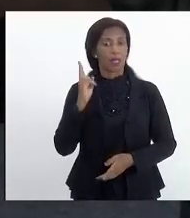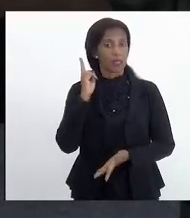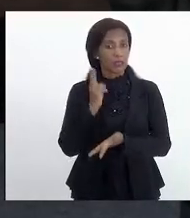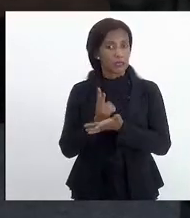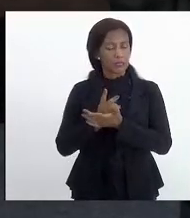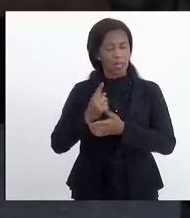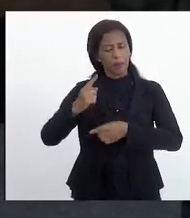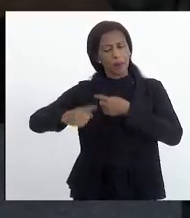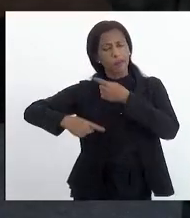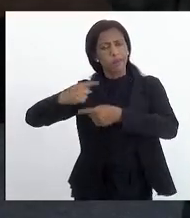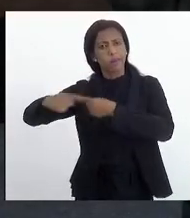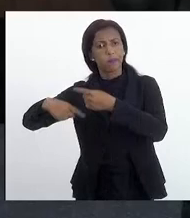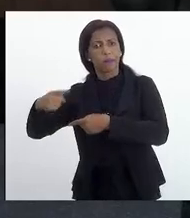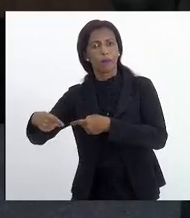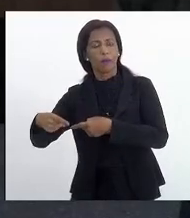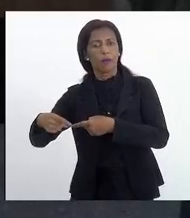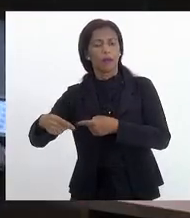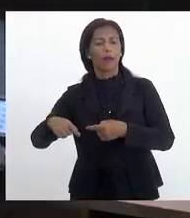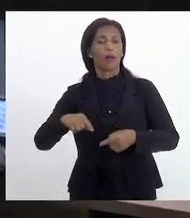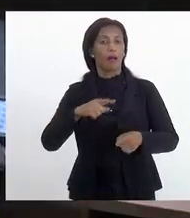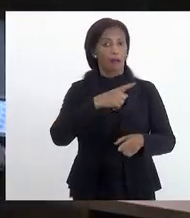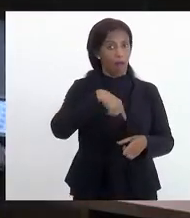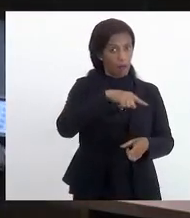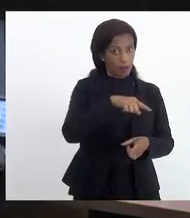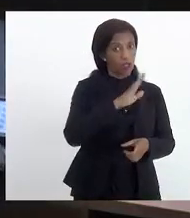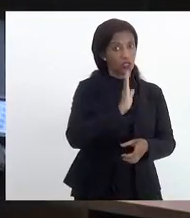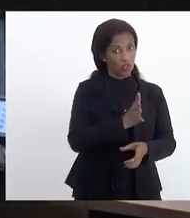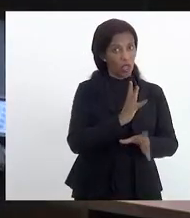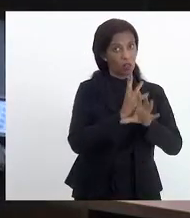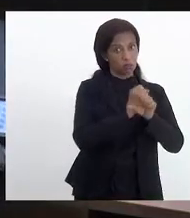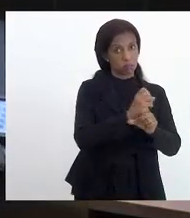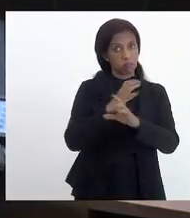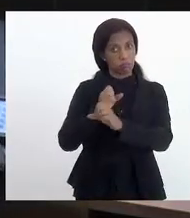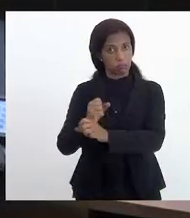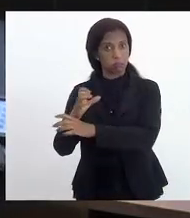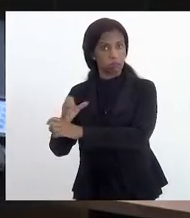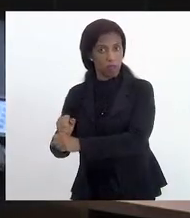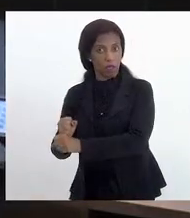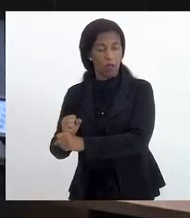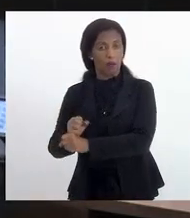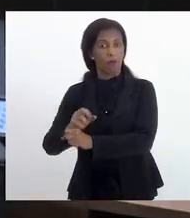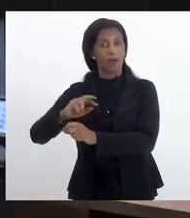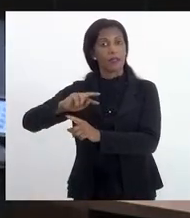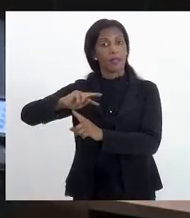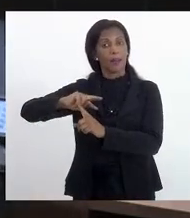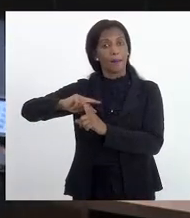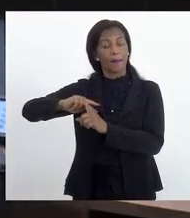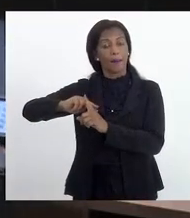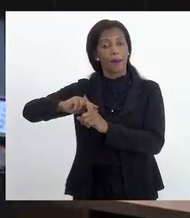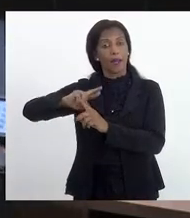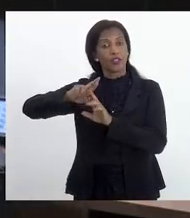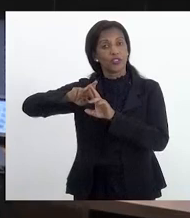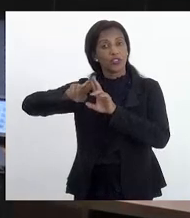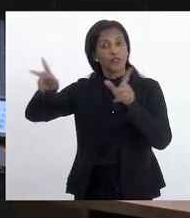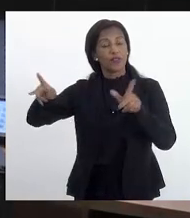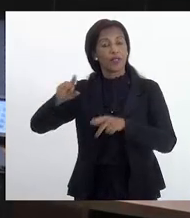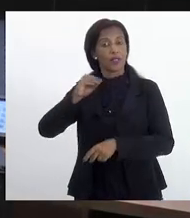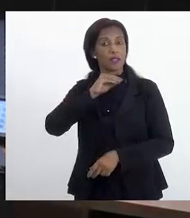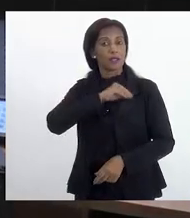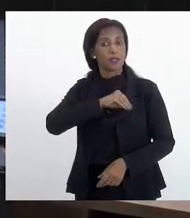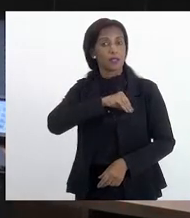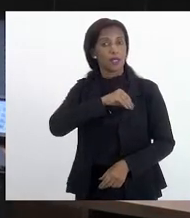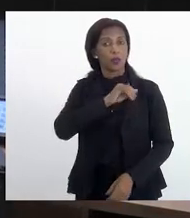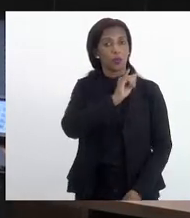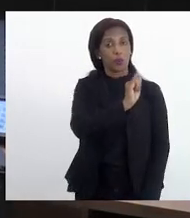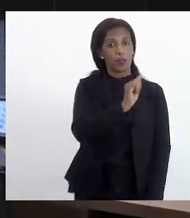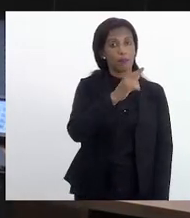além desses valores, terão a reposição salarial do IPC